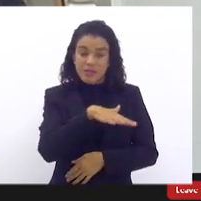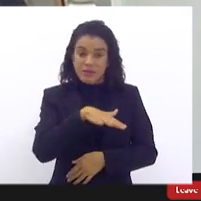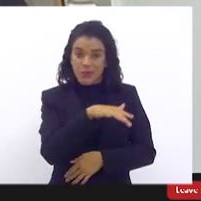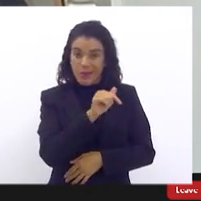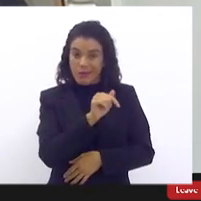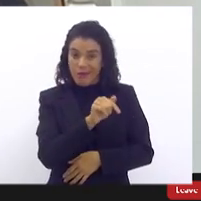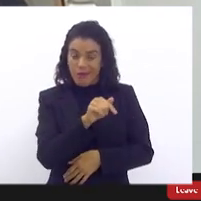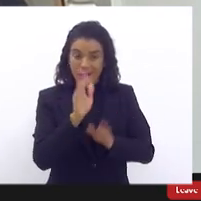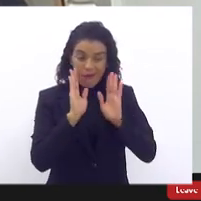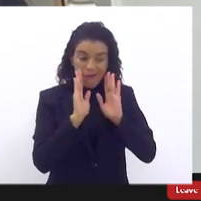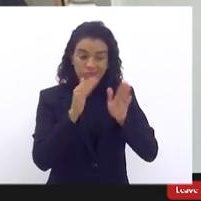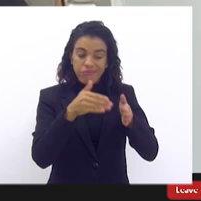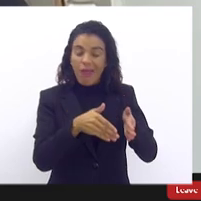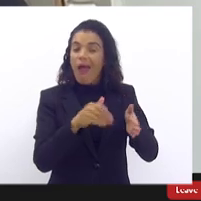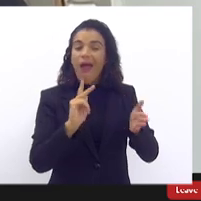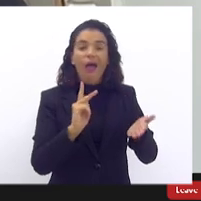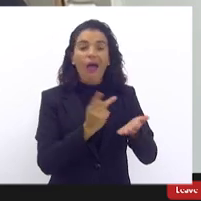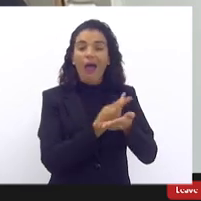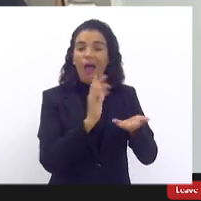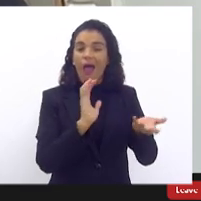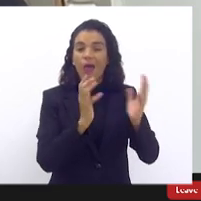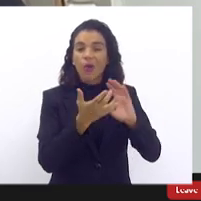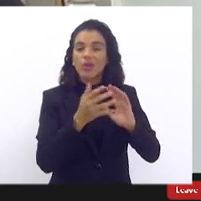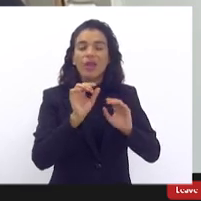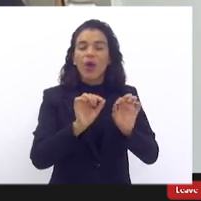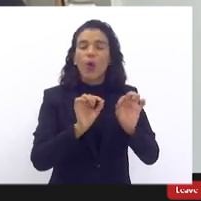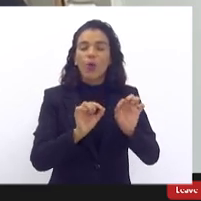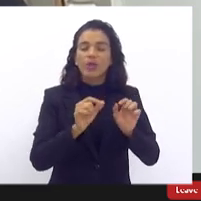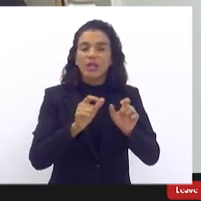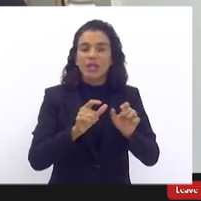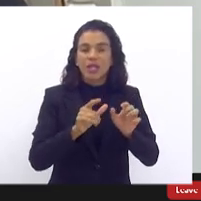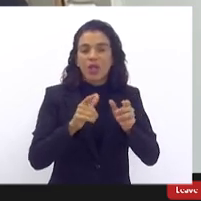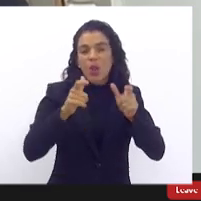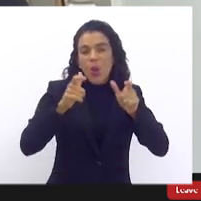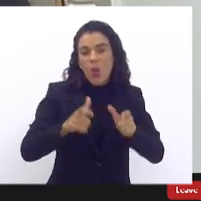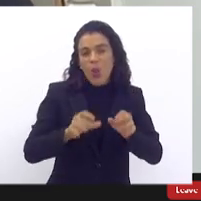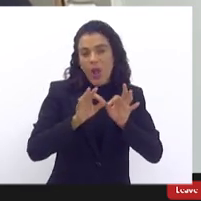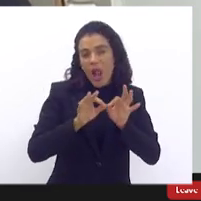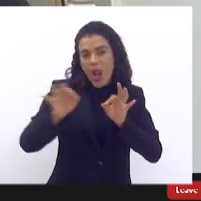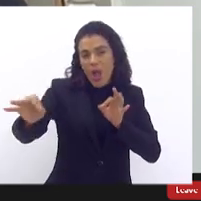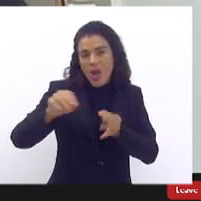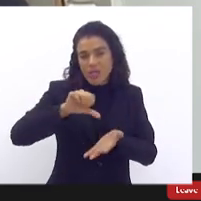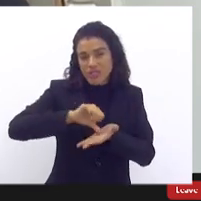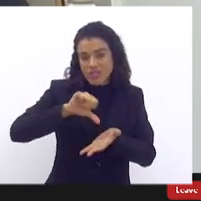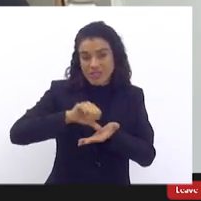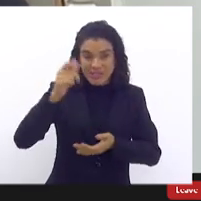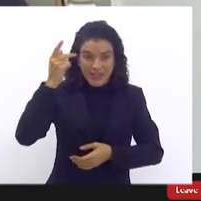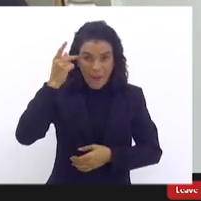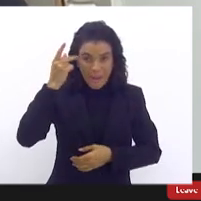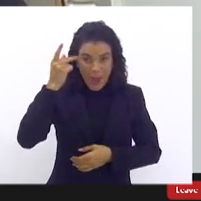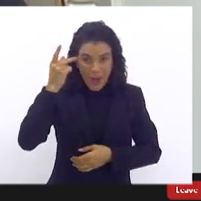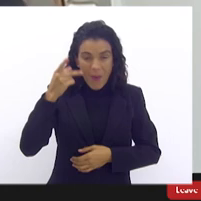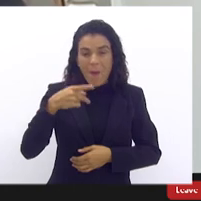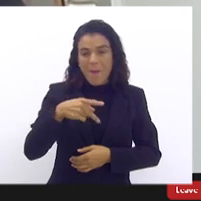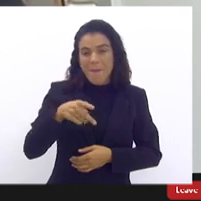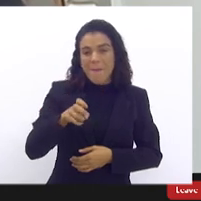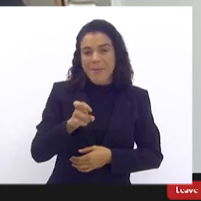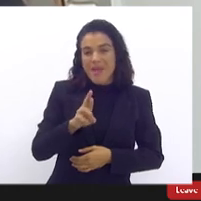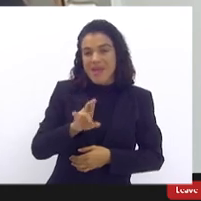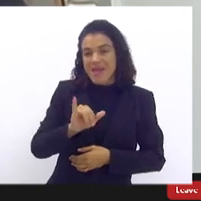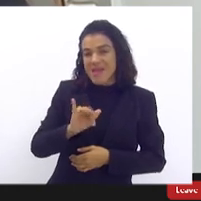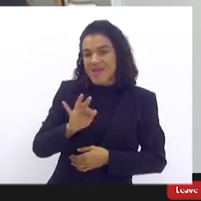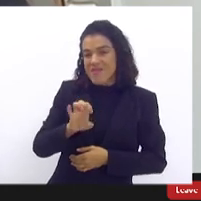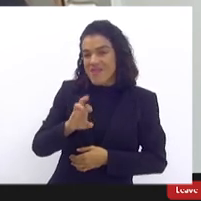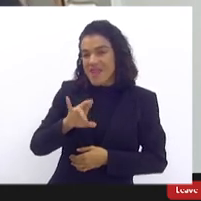que estava acontecendo na periferia de São Paulo, nas periferias de São Paulo. Na verdade, estava acontecendo em todas as escolas, tá? Que era o